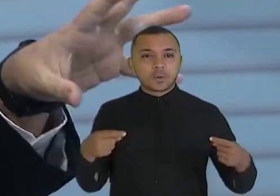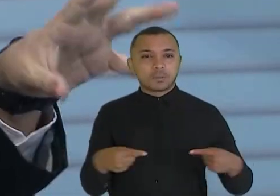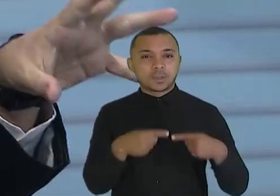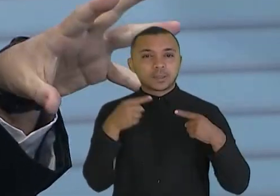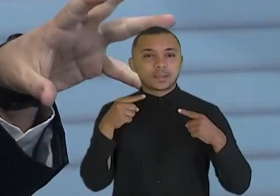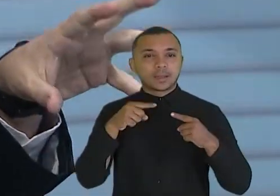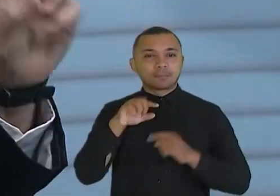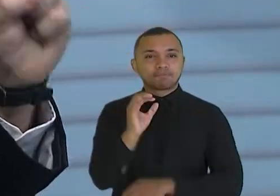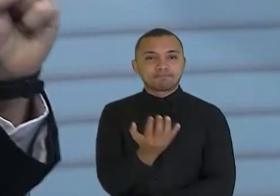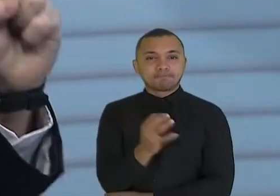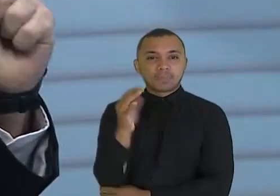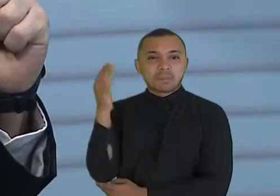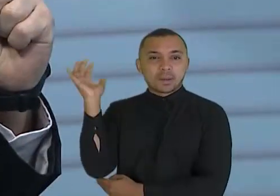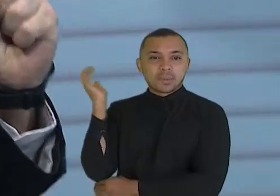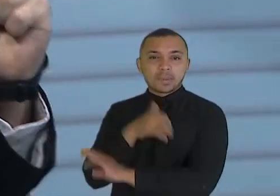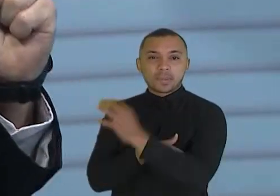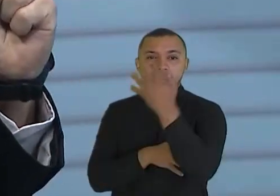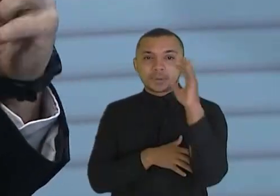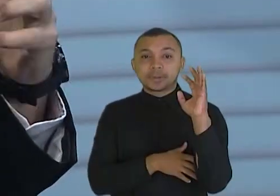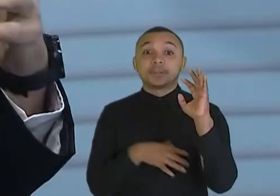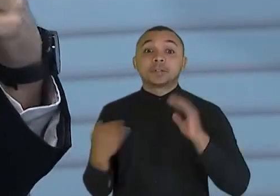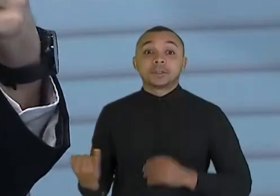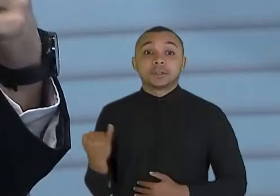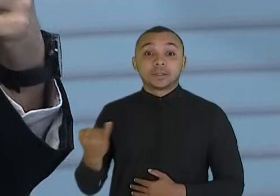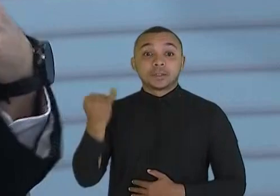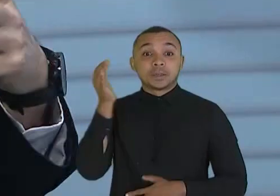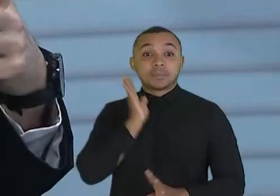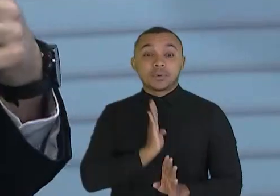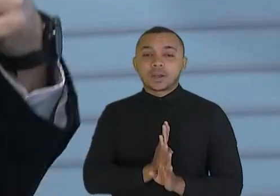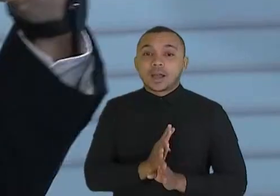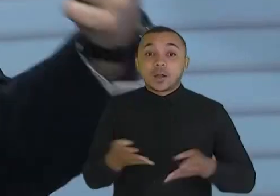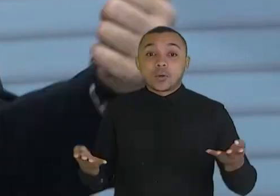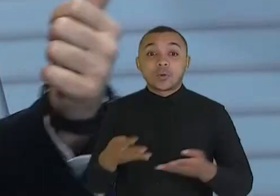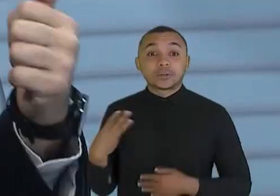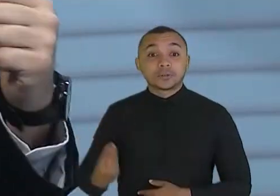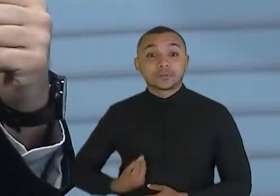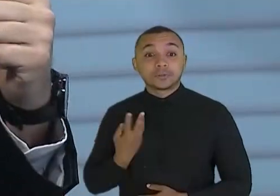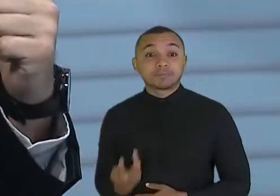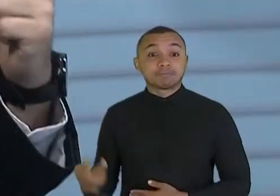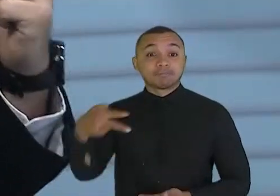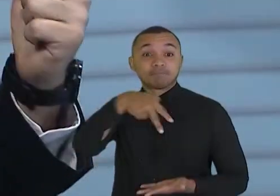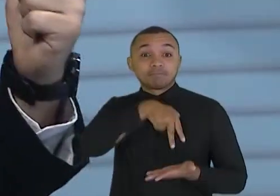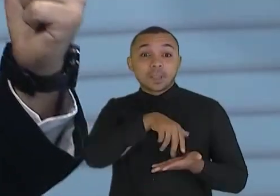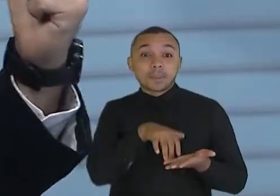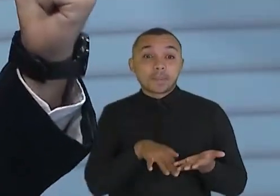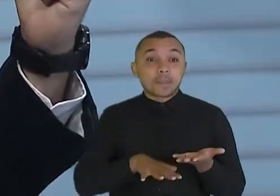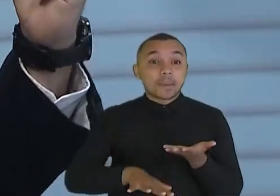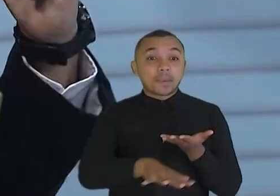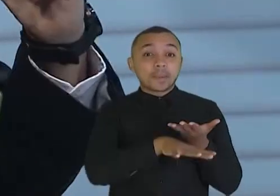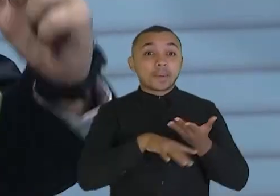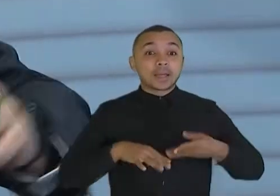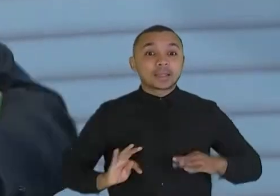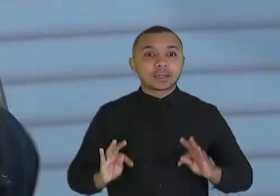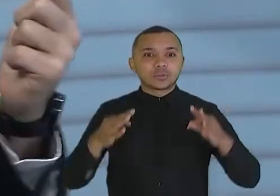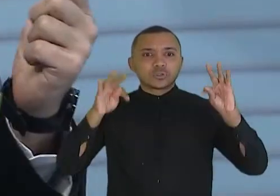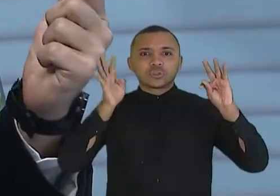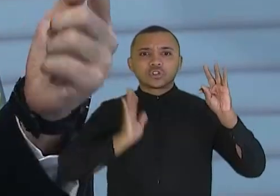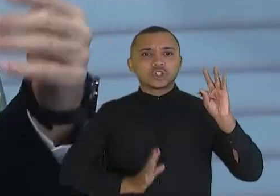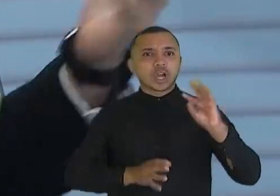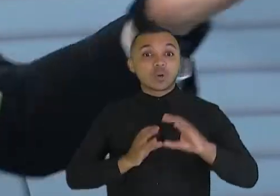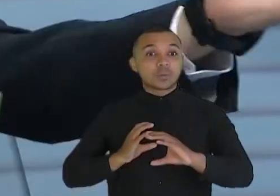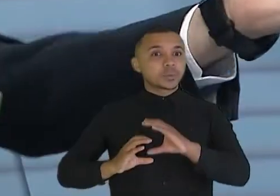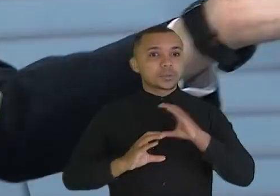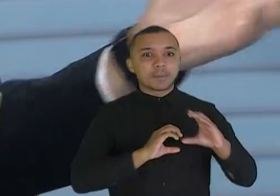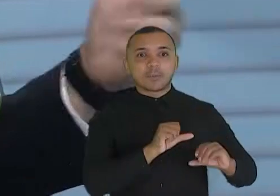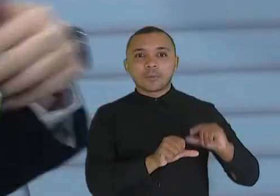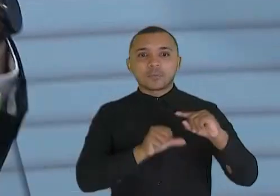coisa mais importante que se tem, porque, assim, nós estamos no ápice da tecnologia. A forma de comunicação mudou totalmente.